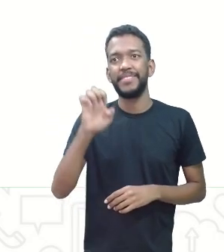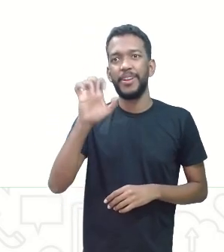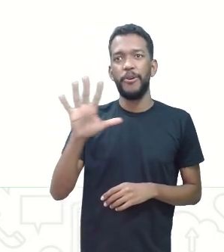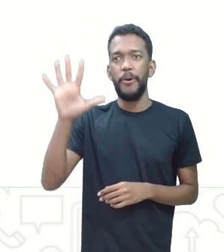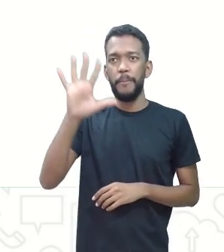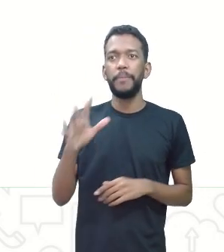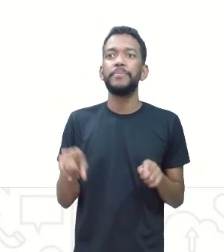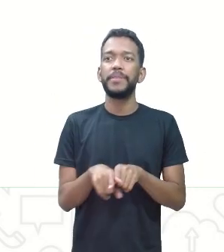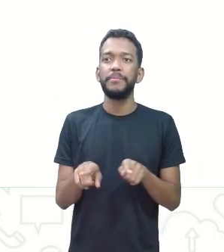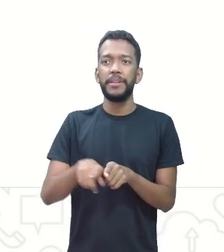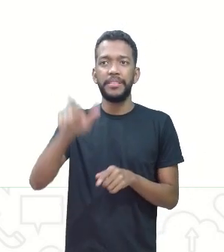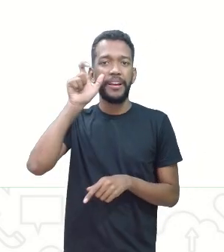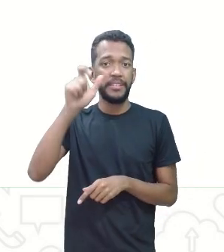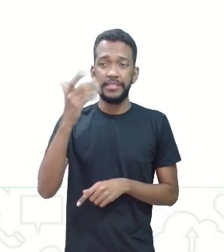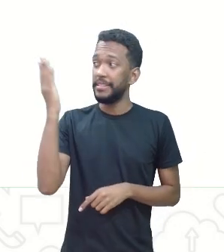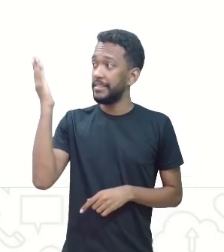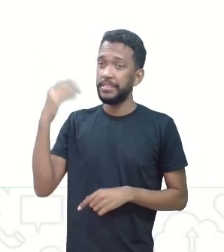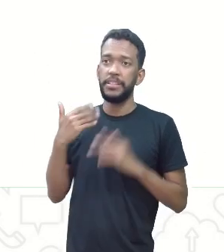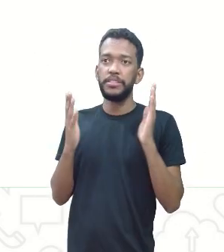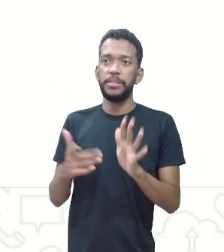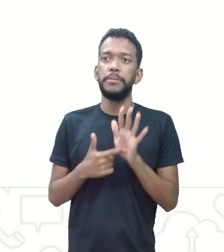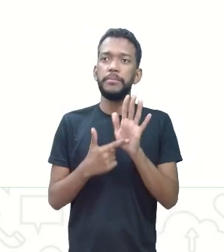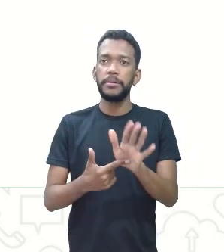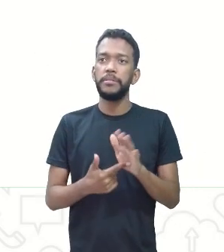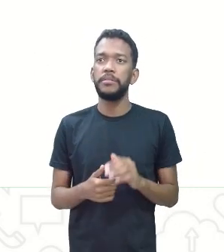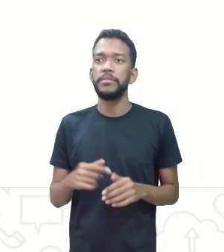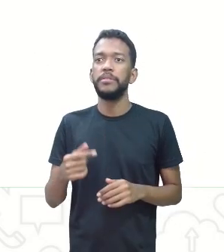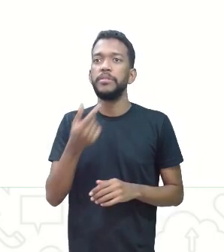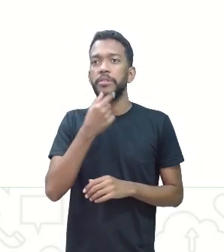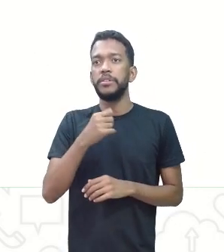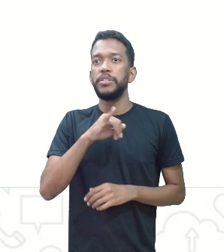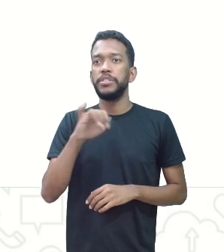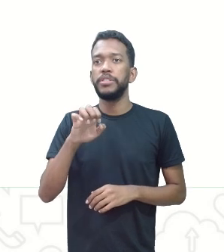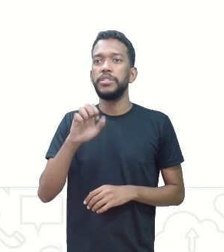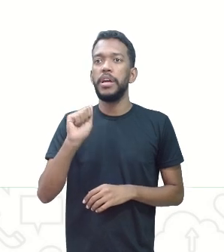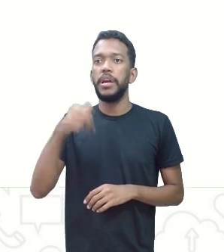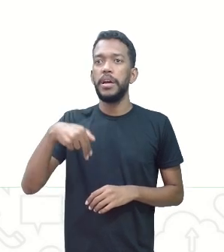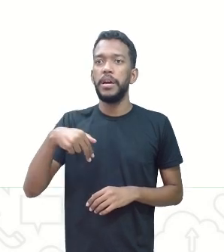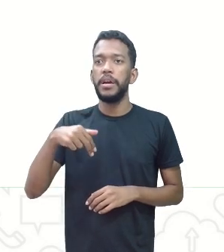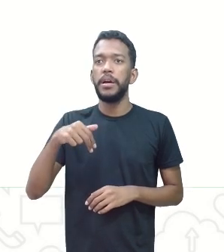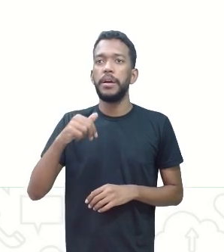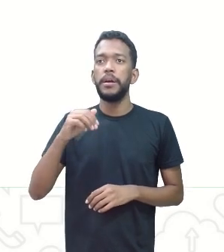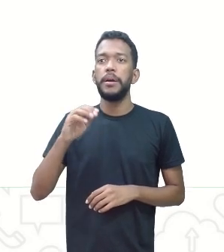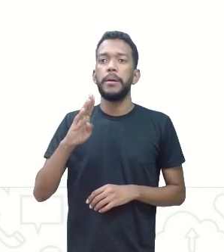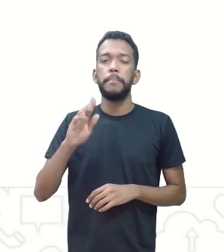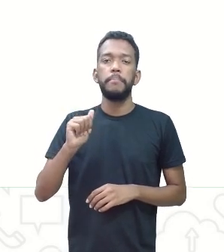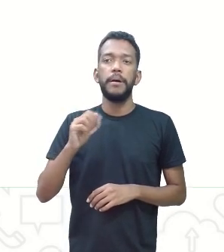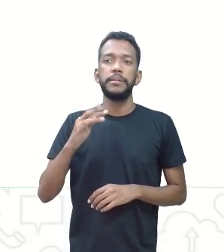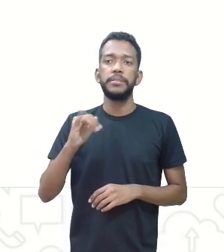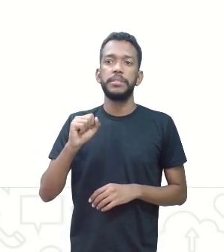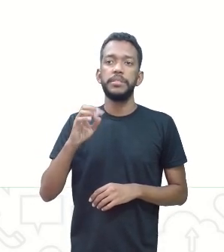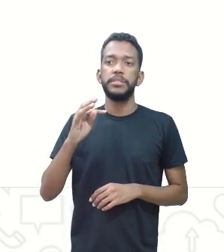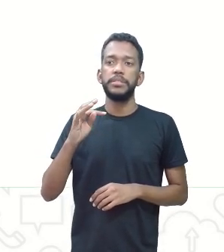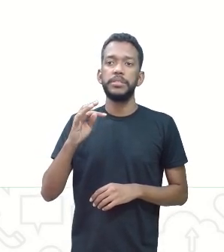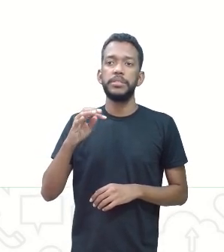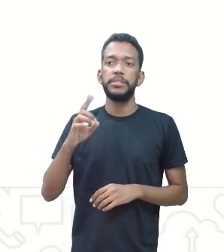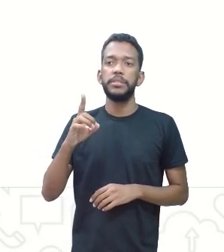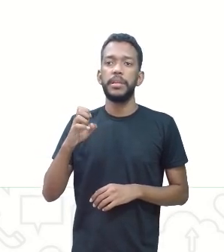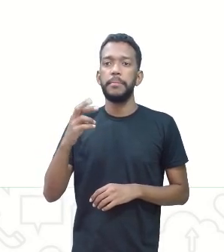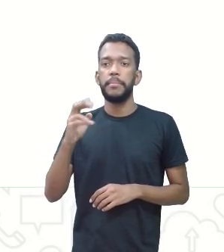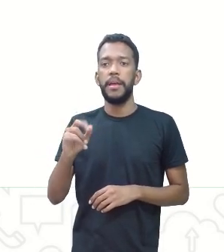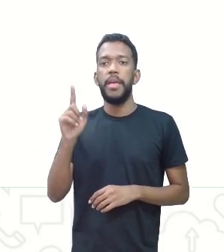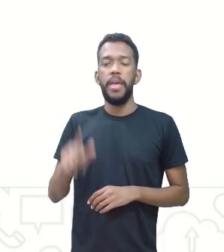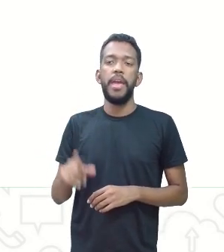gente traz aqui, essa imagem, né, do Jean-Baptiste Debré. Então aqui a gente tem índios, soldados